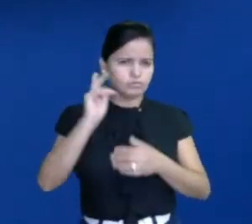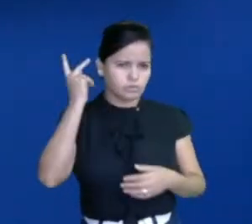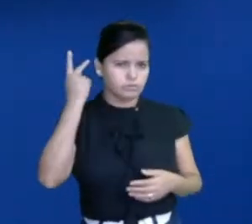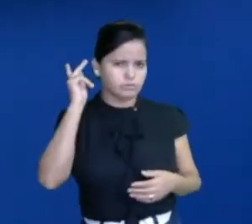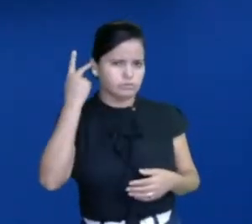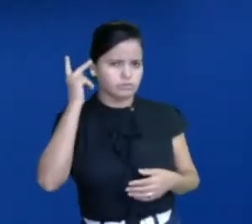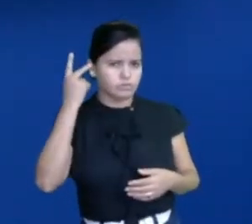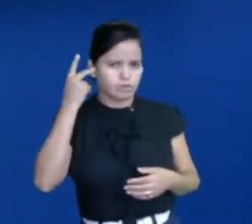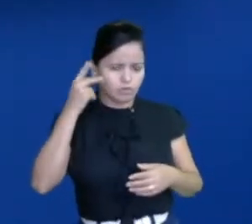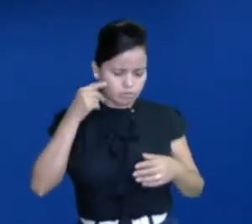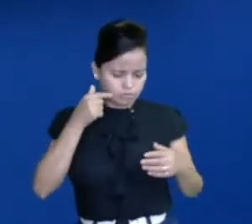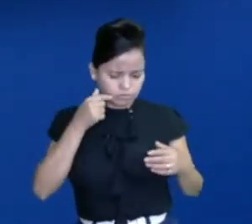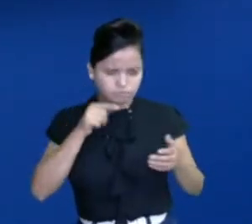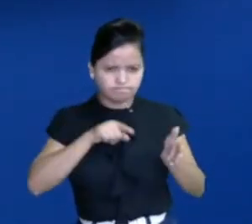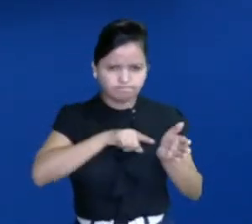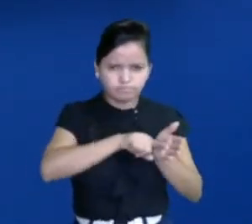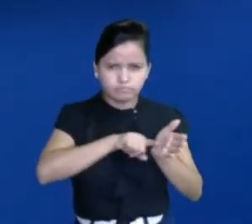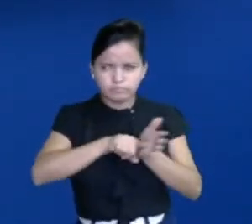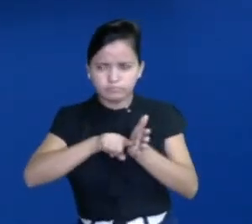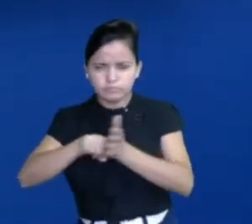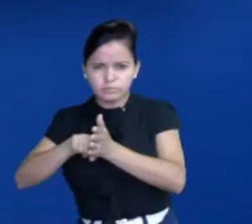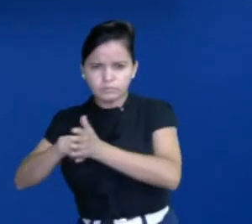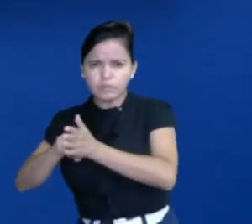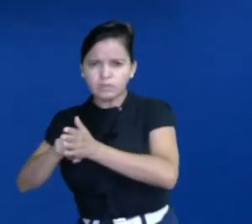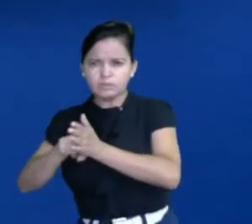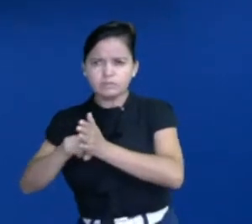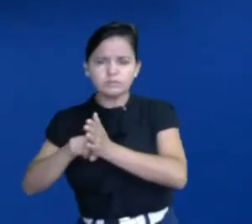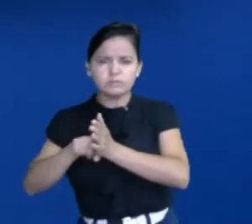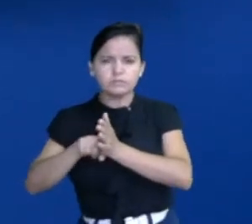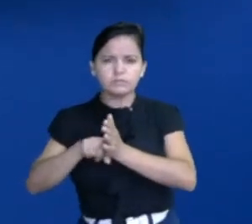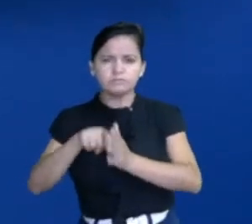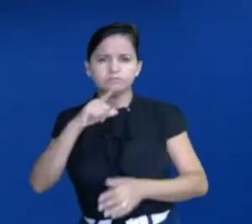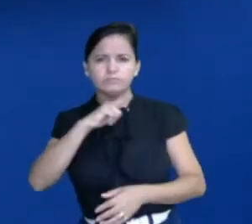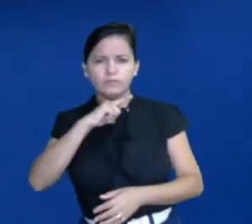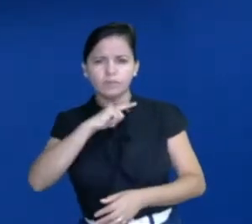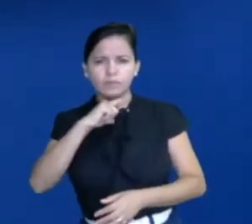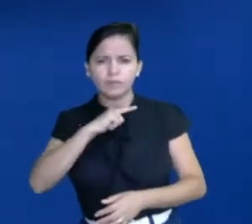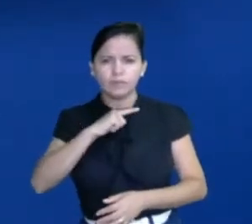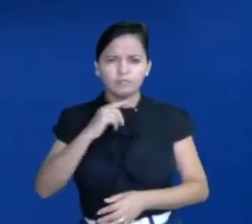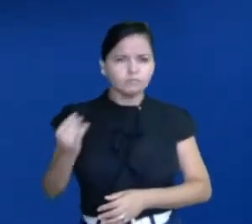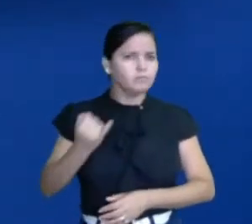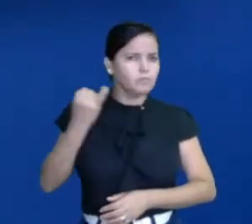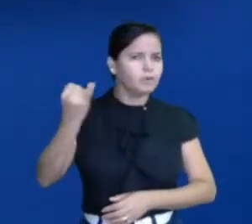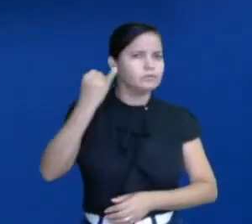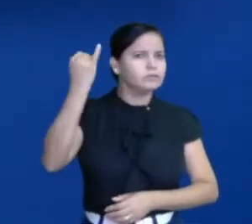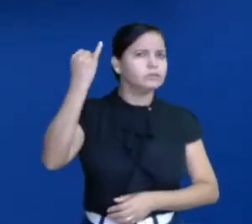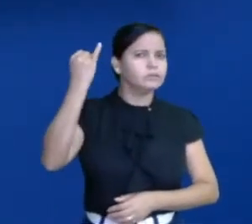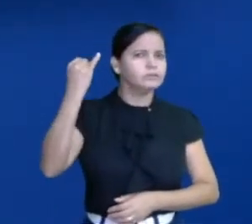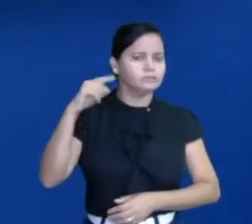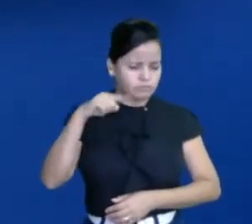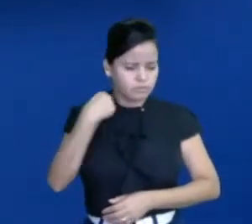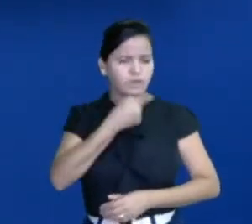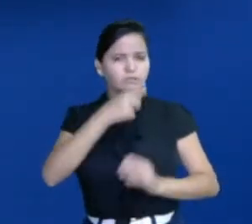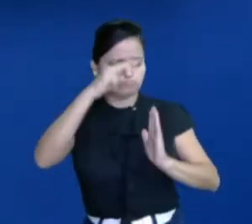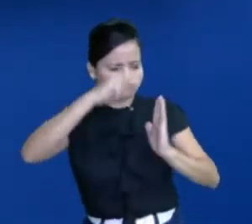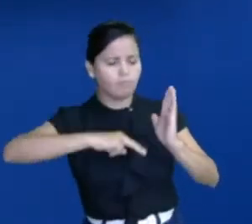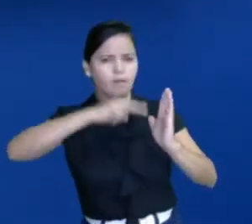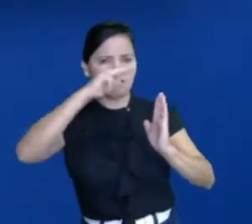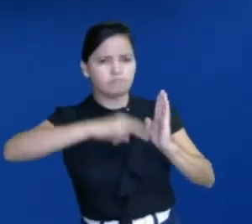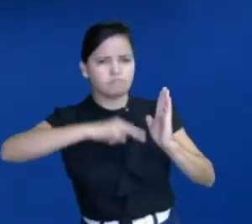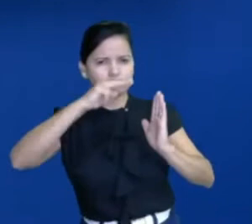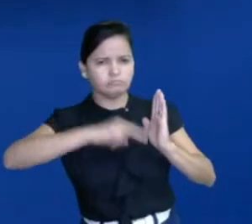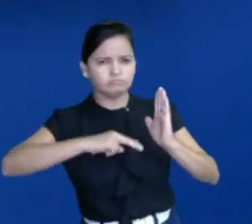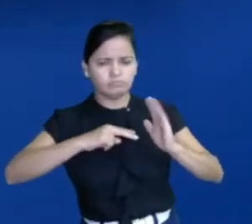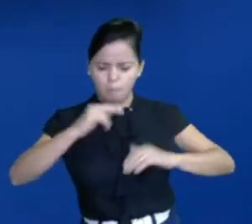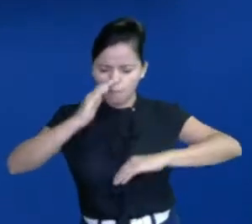profissionais que trabalham com essa medida, que trazem para nós essa leitura, como